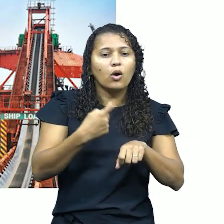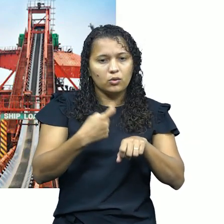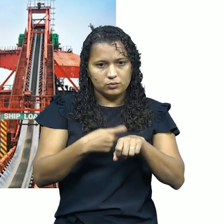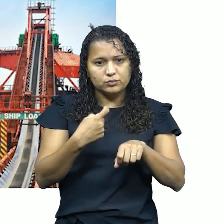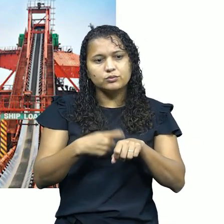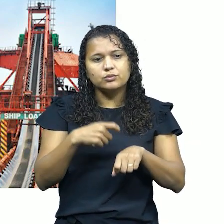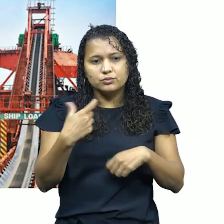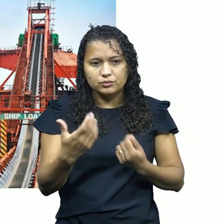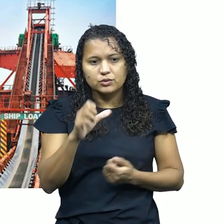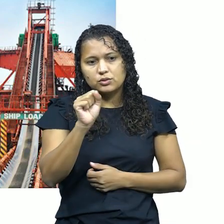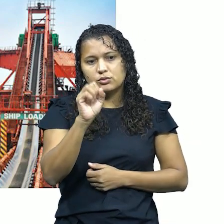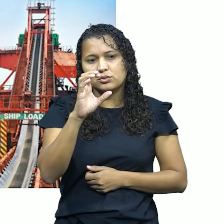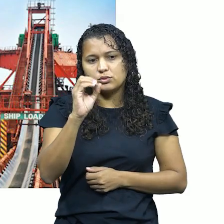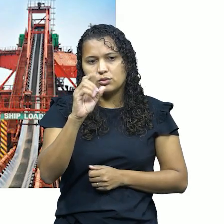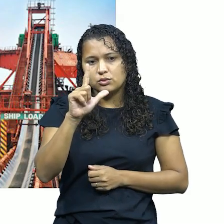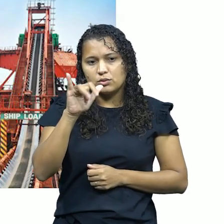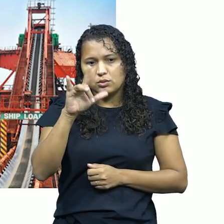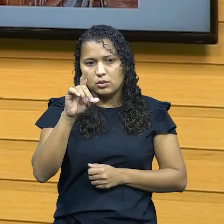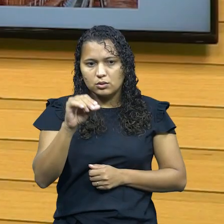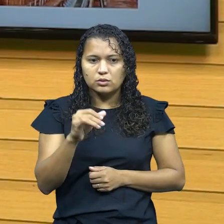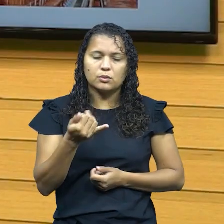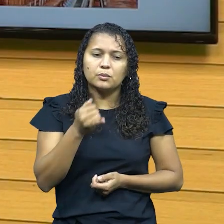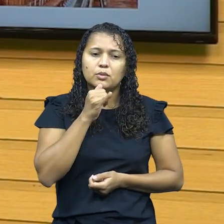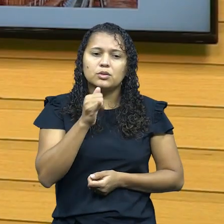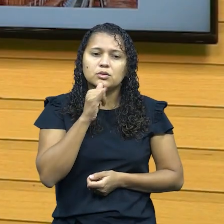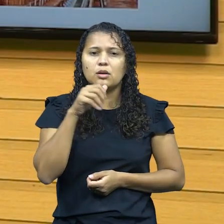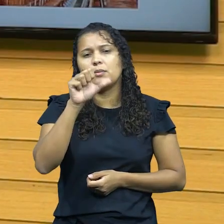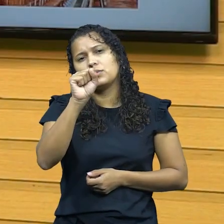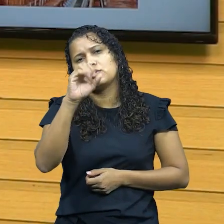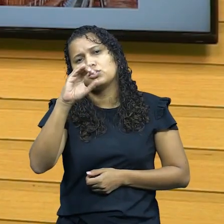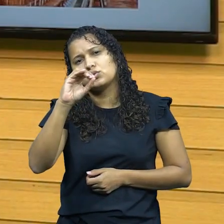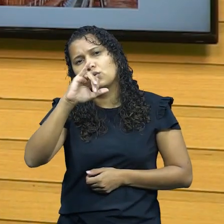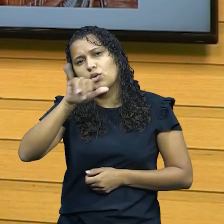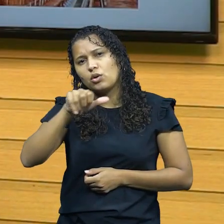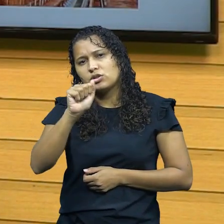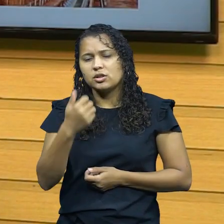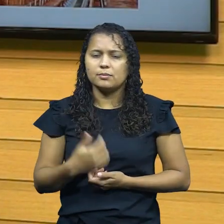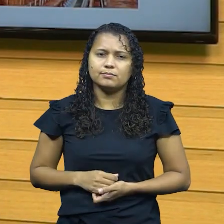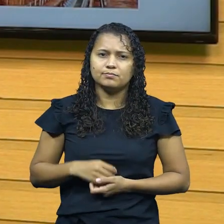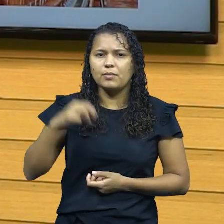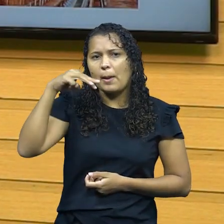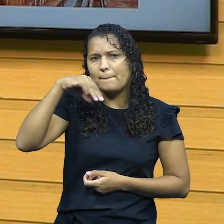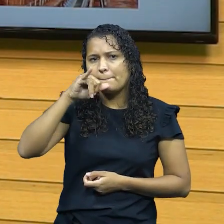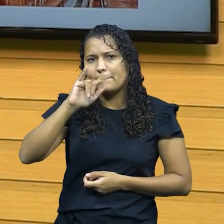granel sólido. Então aqui a gente pode estar pegando soja, a gente pode estar pegando milho,